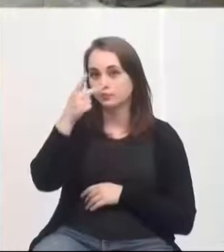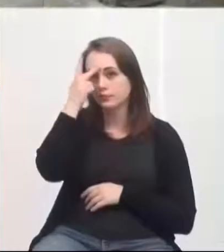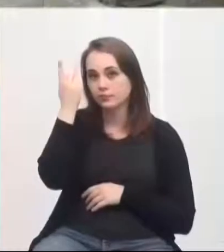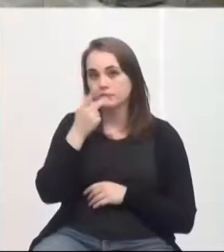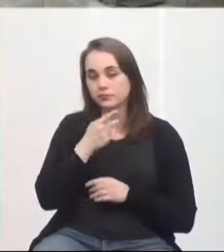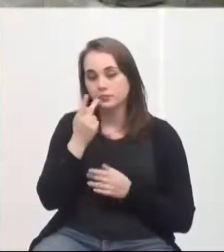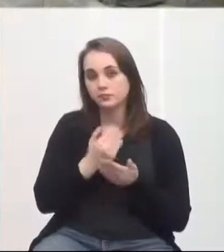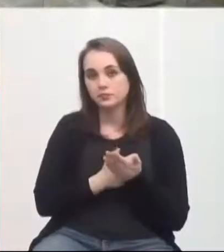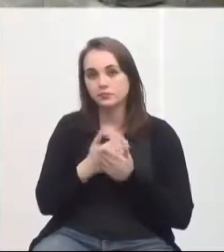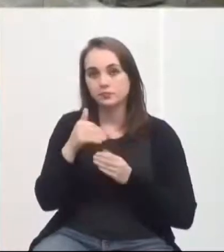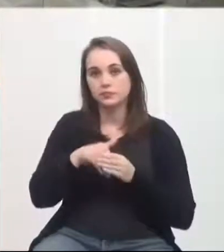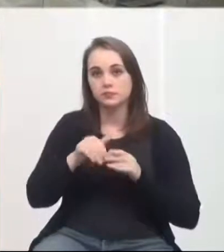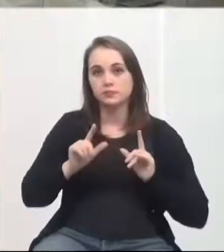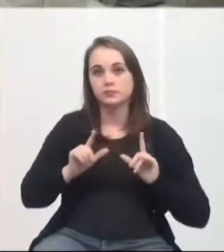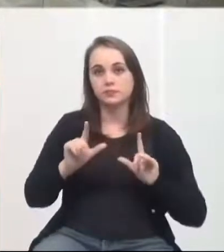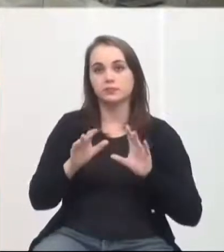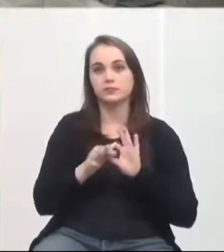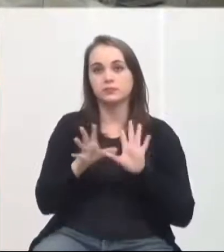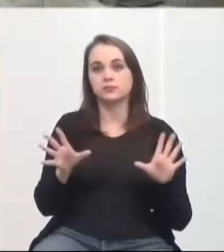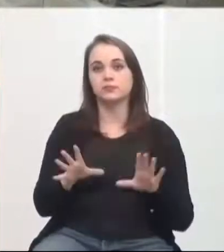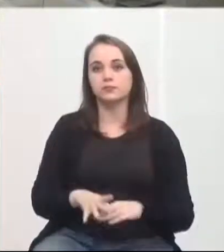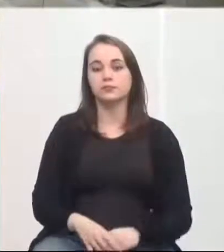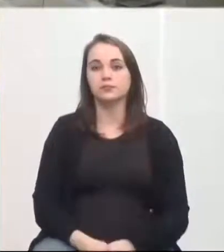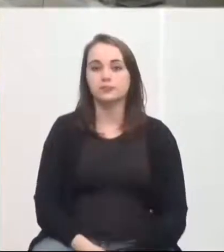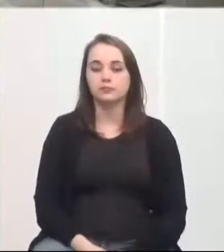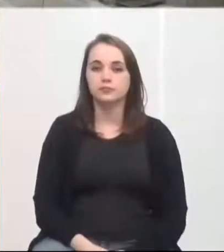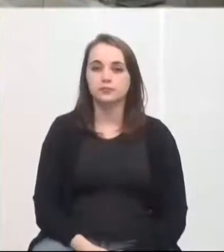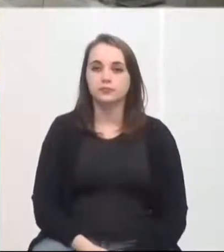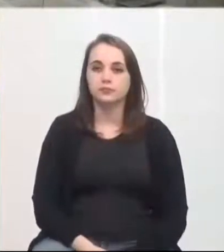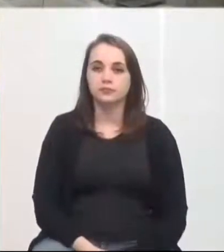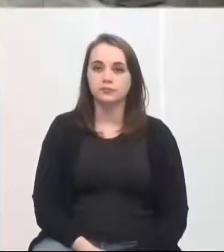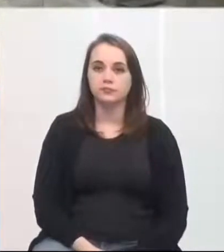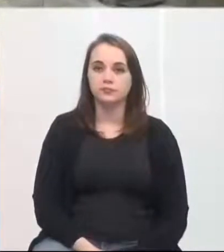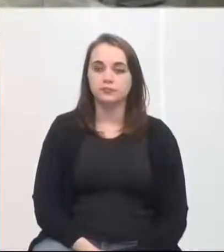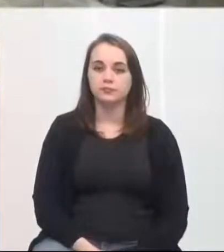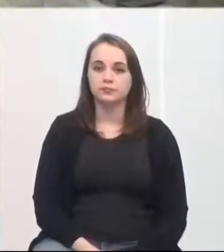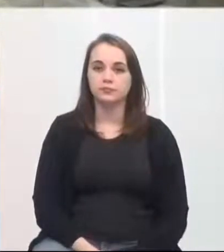quem queira discutir, está em votação. Placar liberado.